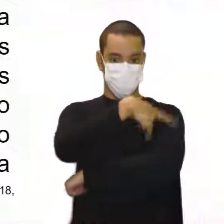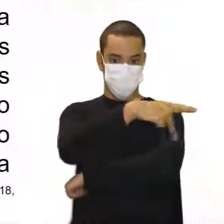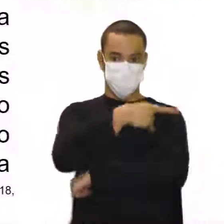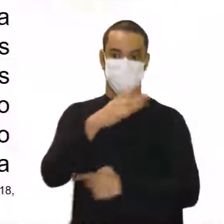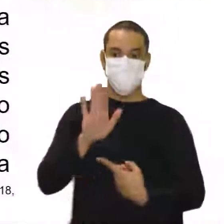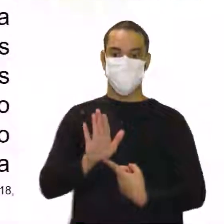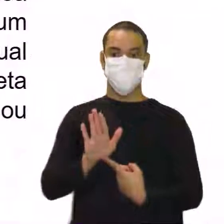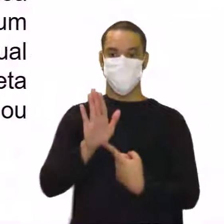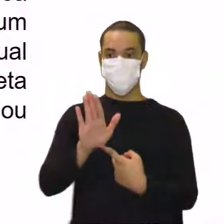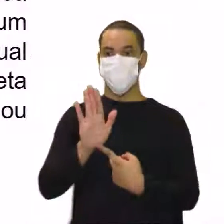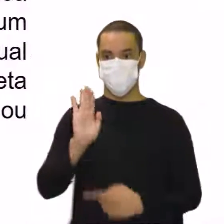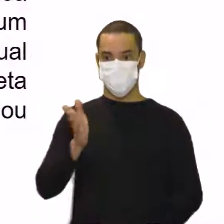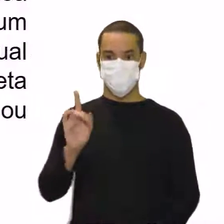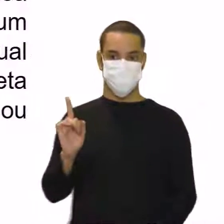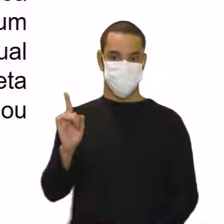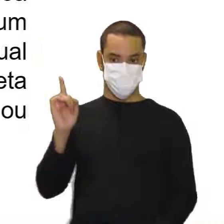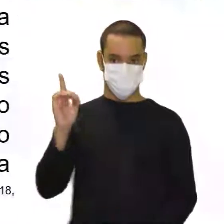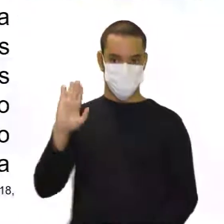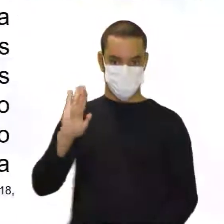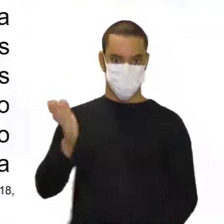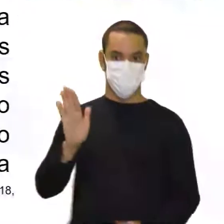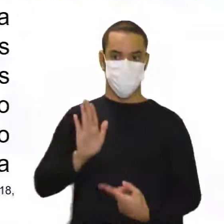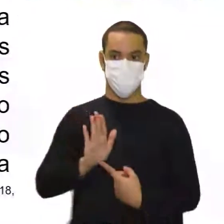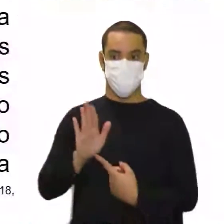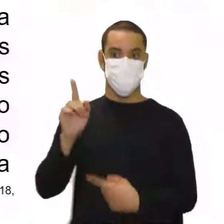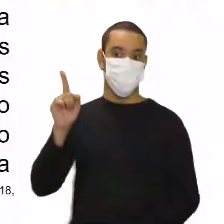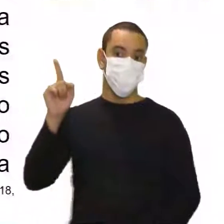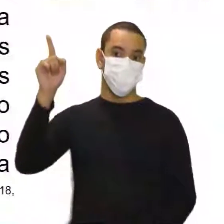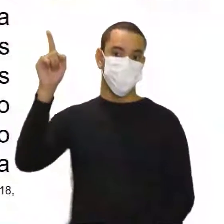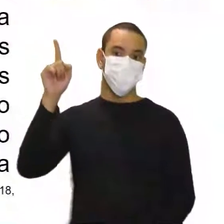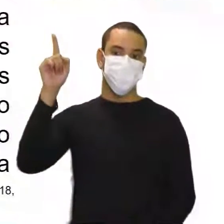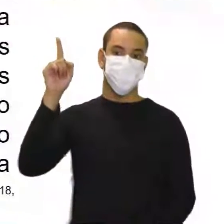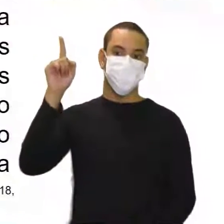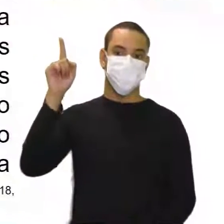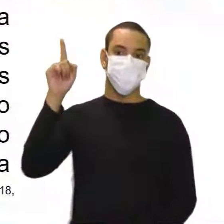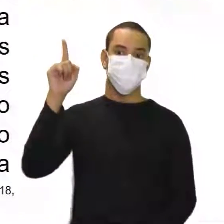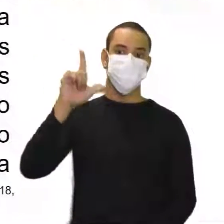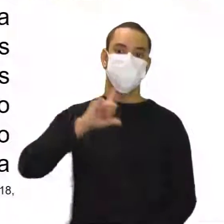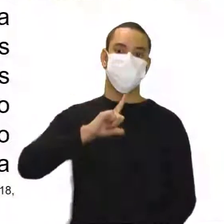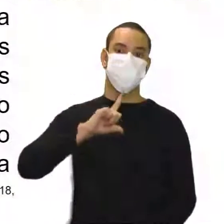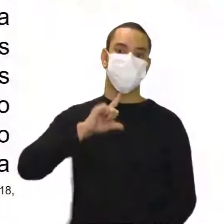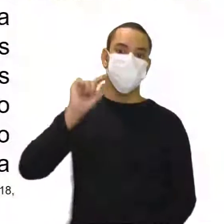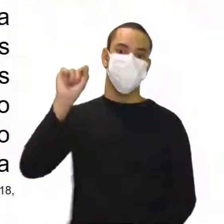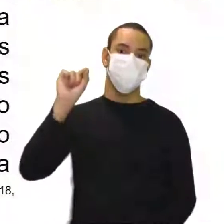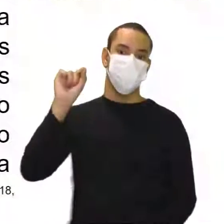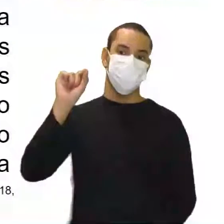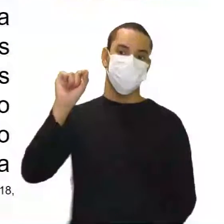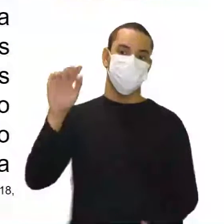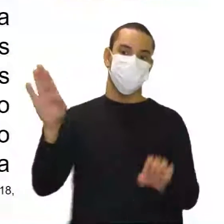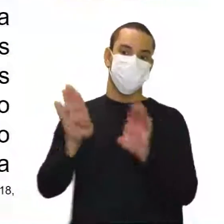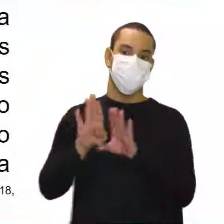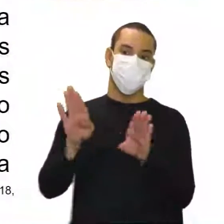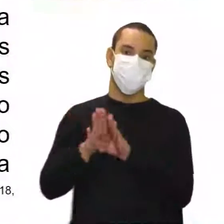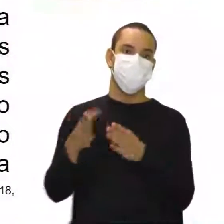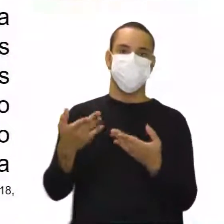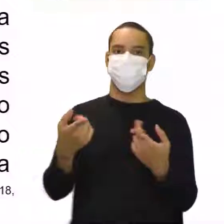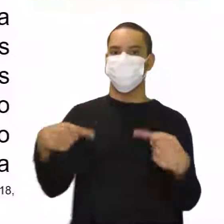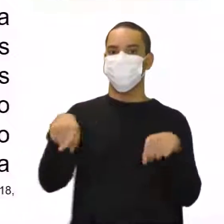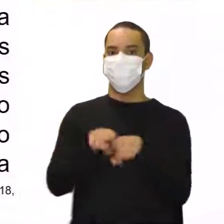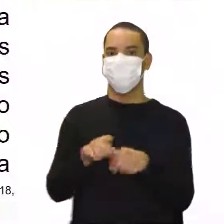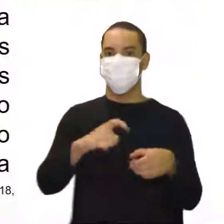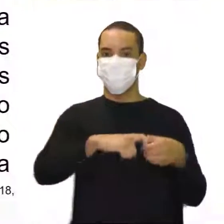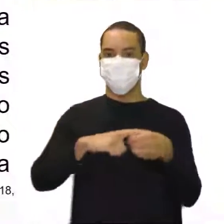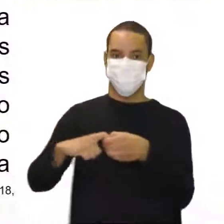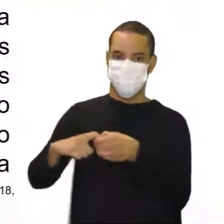mostrando a estrutura, né? Lógico que tem a questão do patrocínio, rola